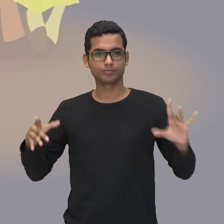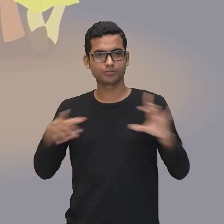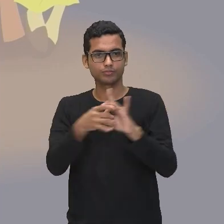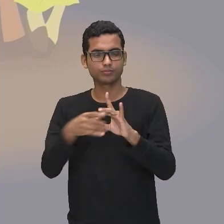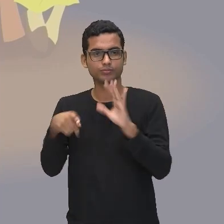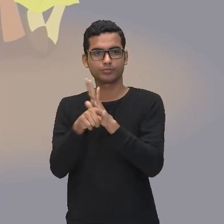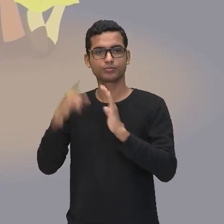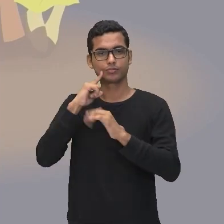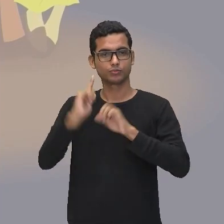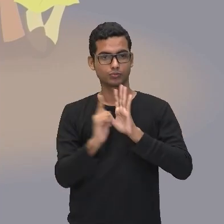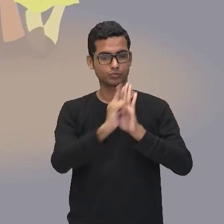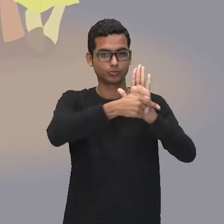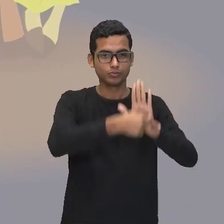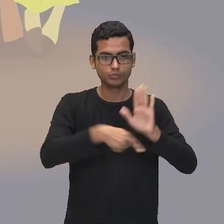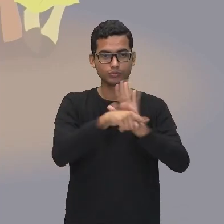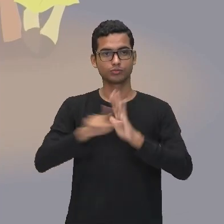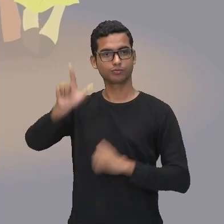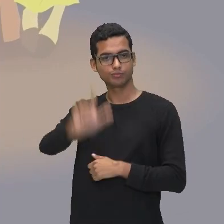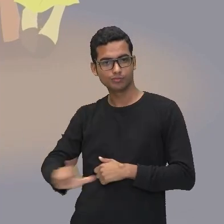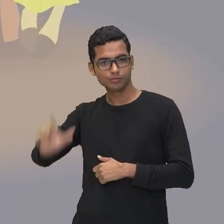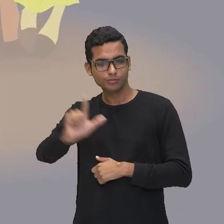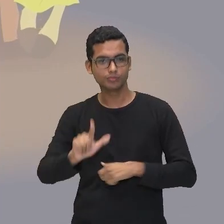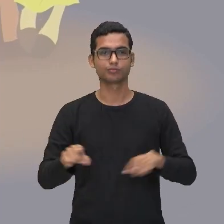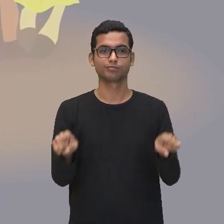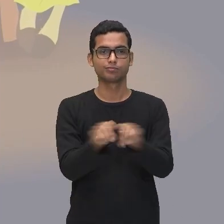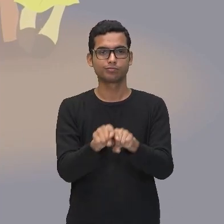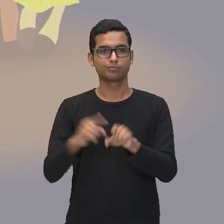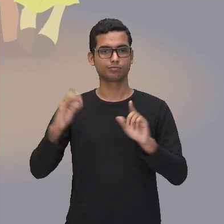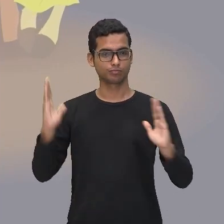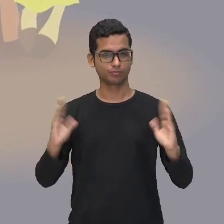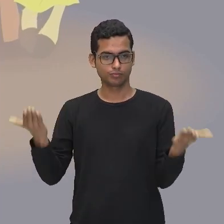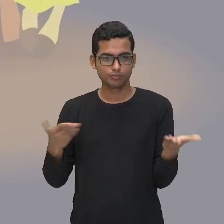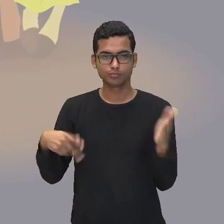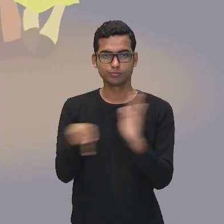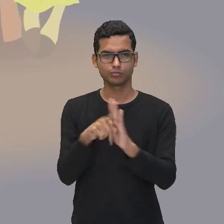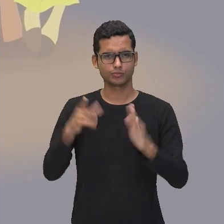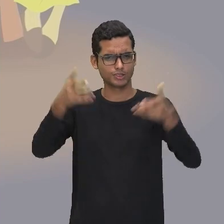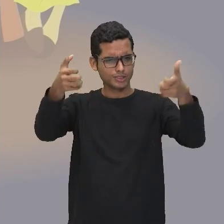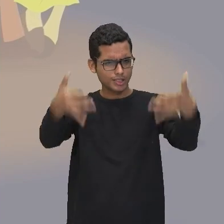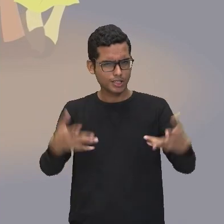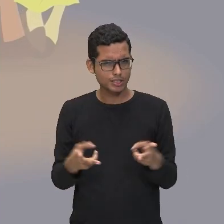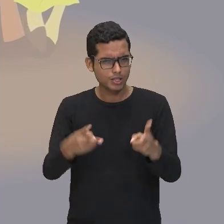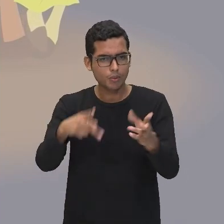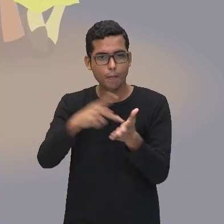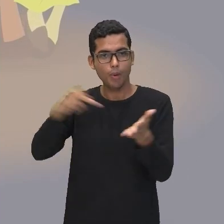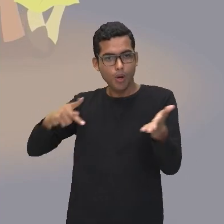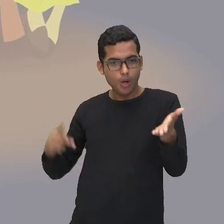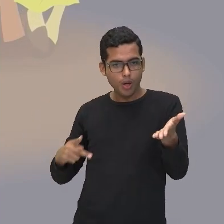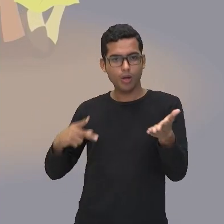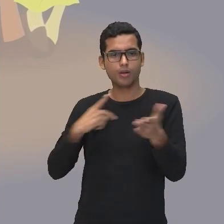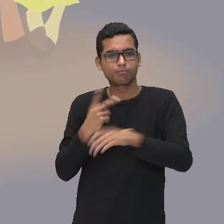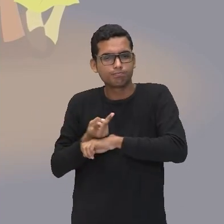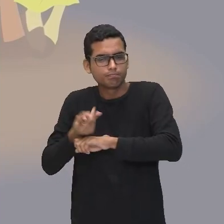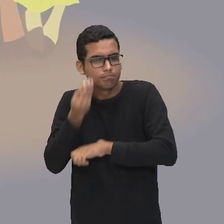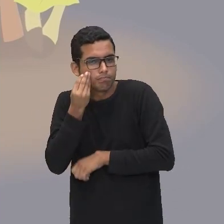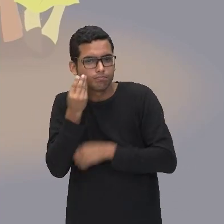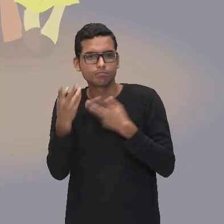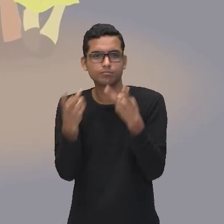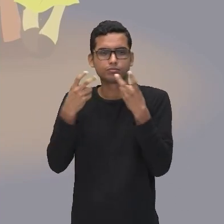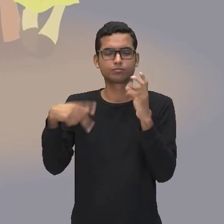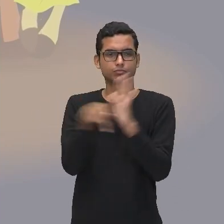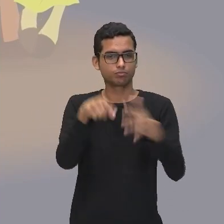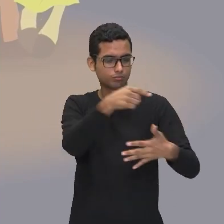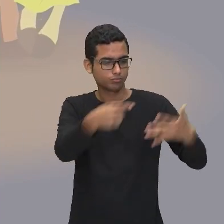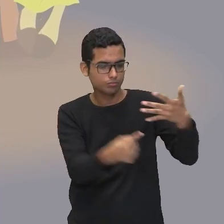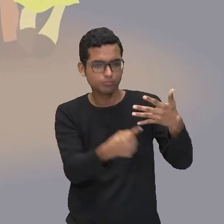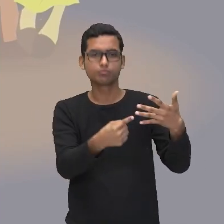gênero literário lírico. Assim, em tempos atuais, sempre que falamos em poemas, buscamos observar também elementos